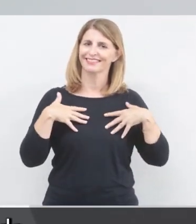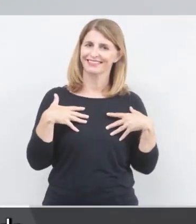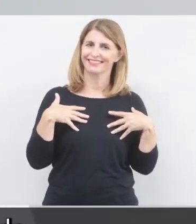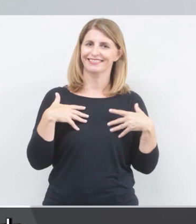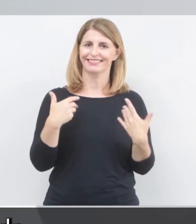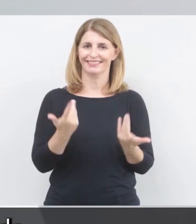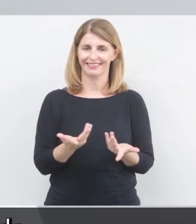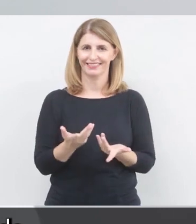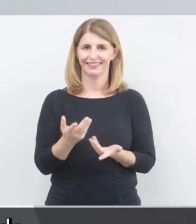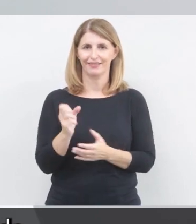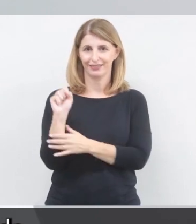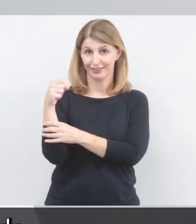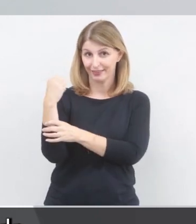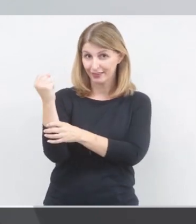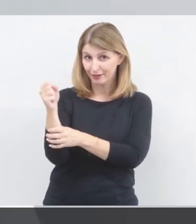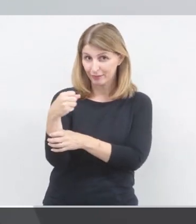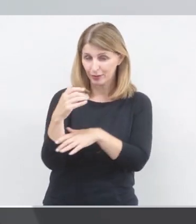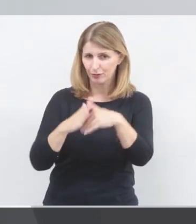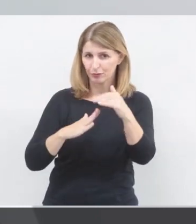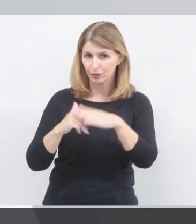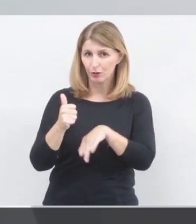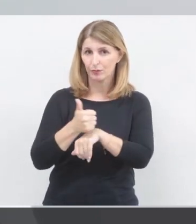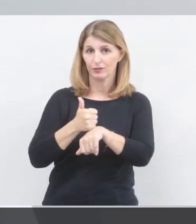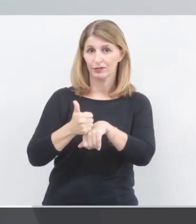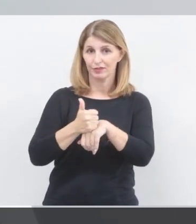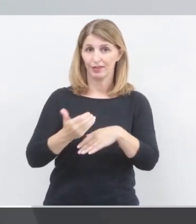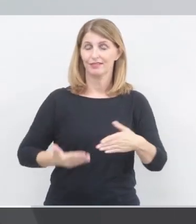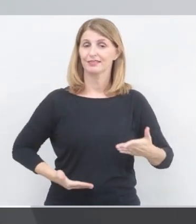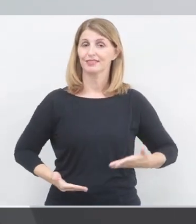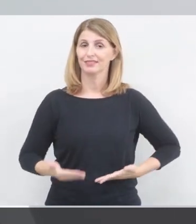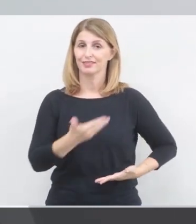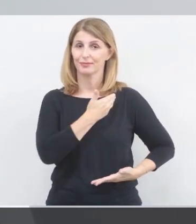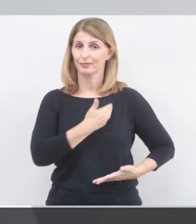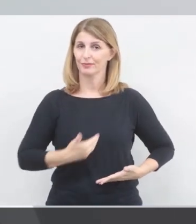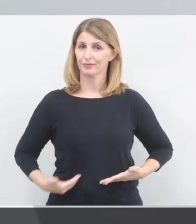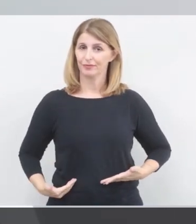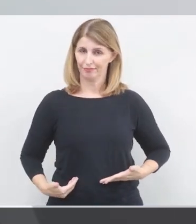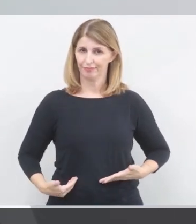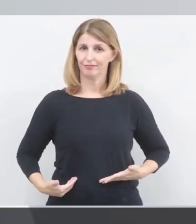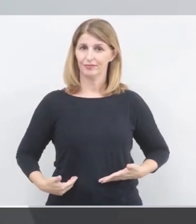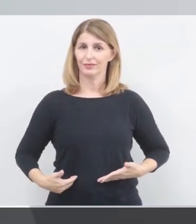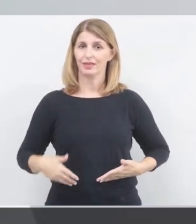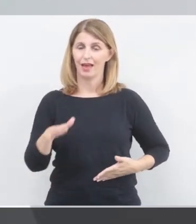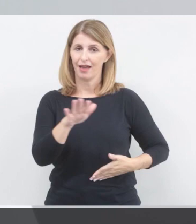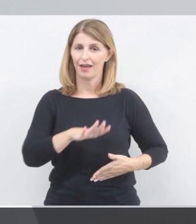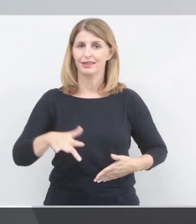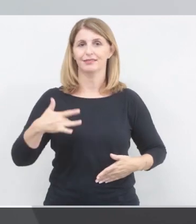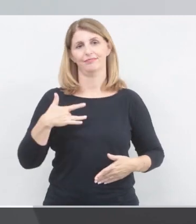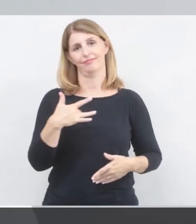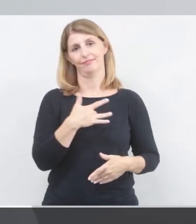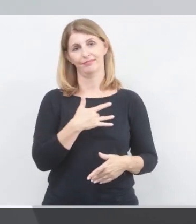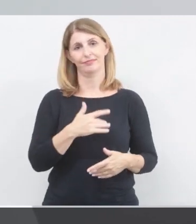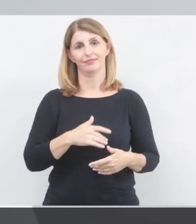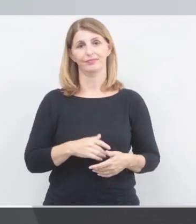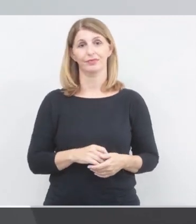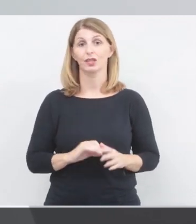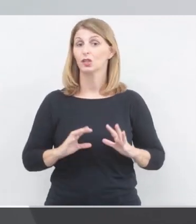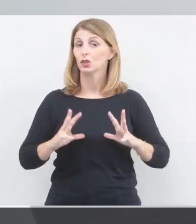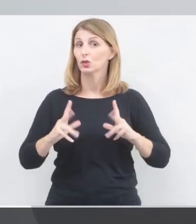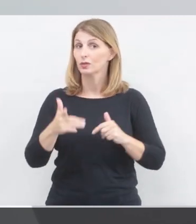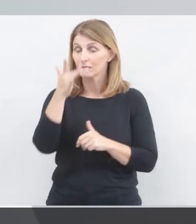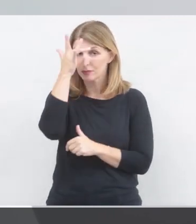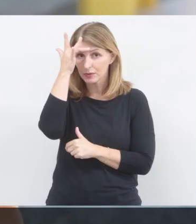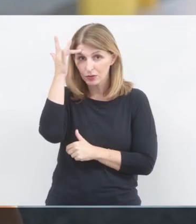cada vez mais realizada, como não só como fisioterapeuta, não só como servidora pública, mas como profissional da saúde